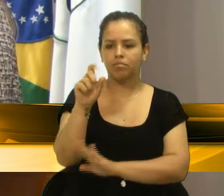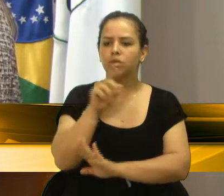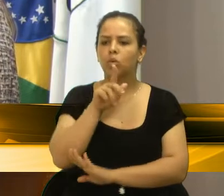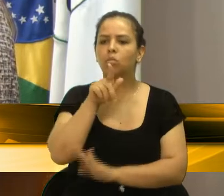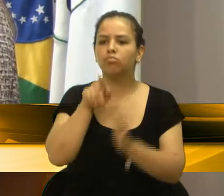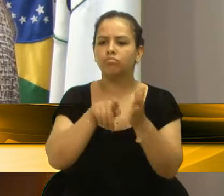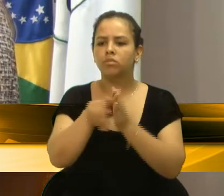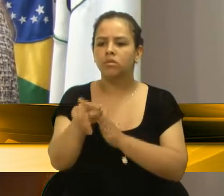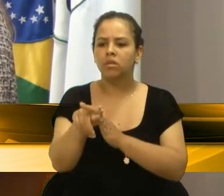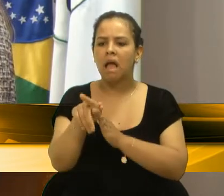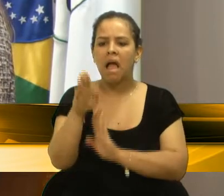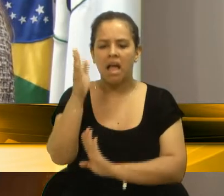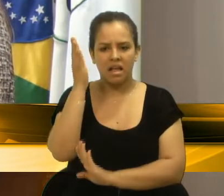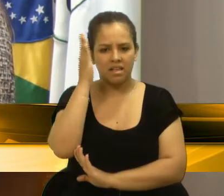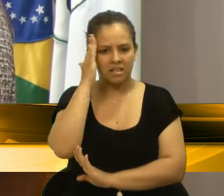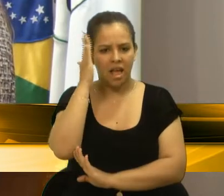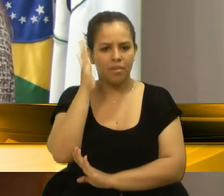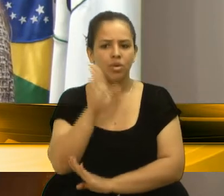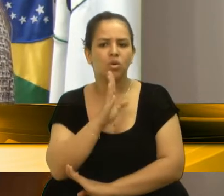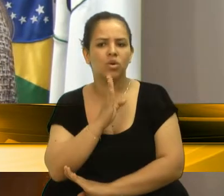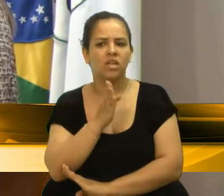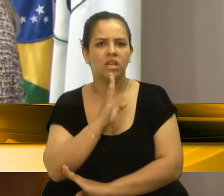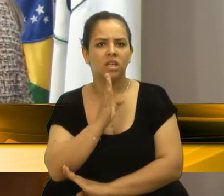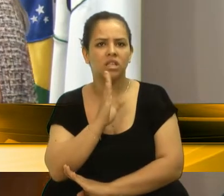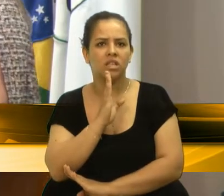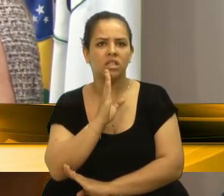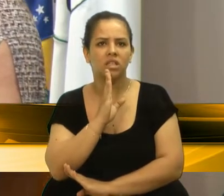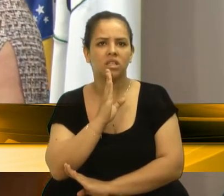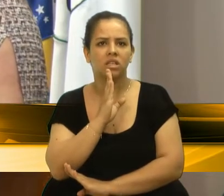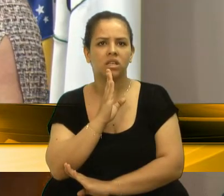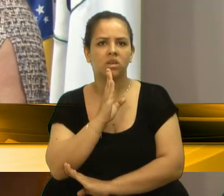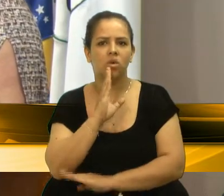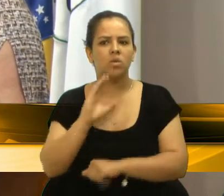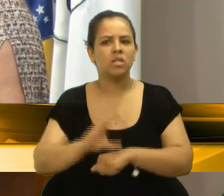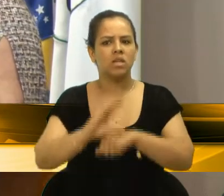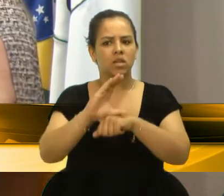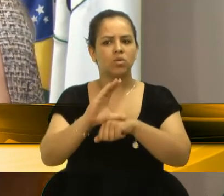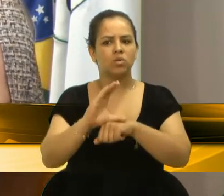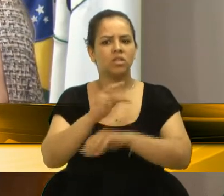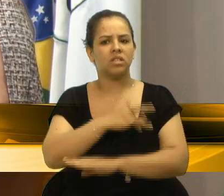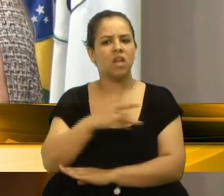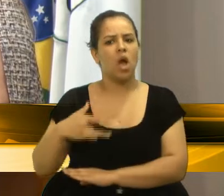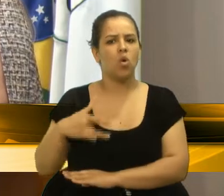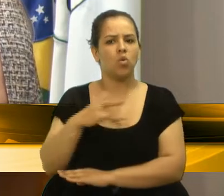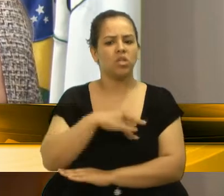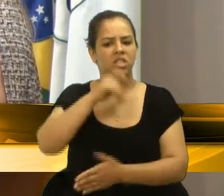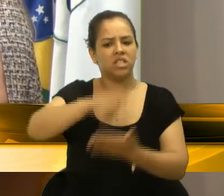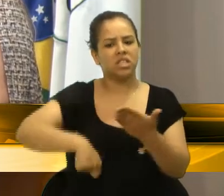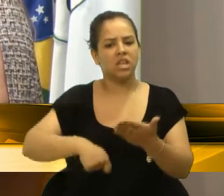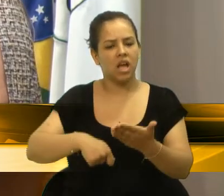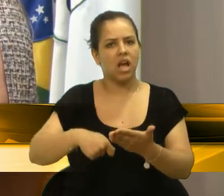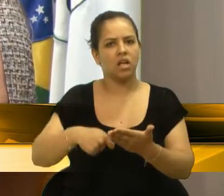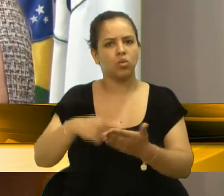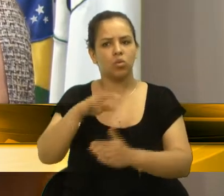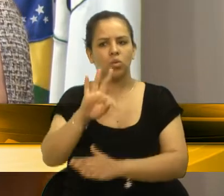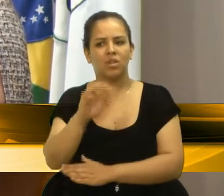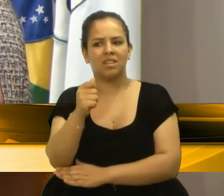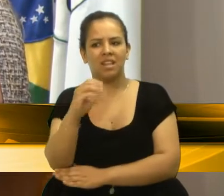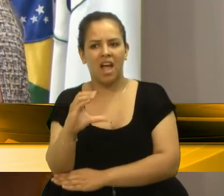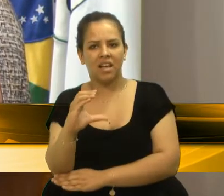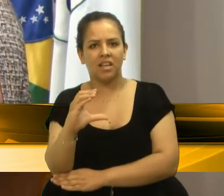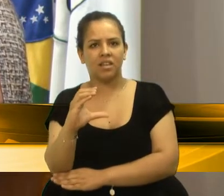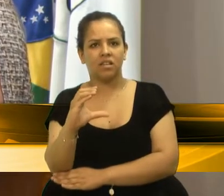tinha conhecimento de o Conselho Municipal de Saúde ter assinado ou ratificado o TAC, ao que ele